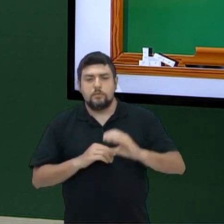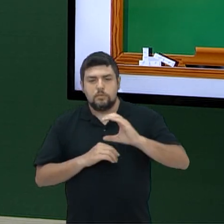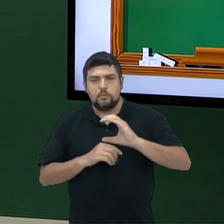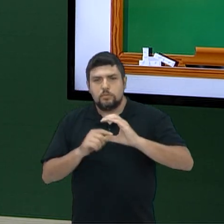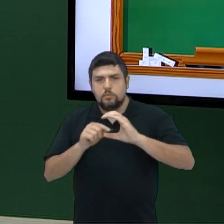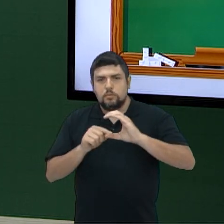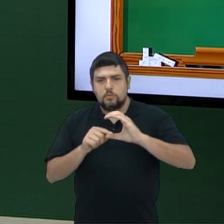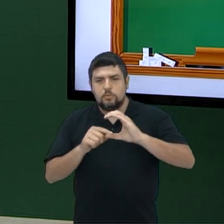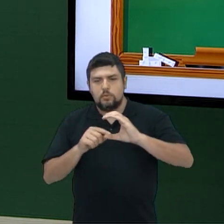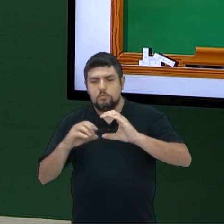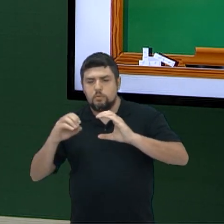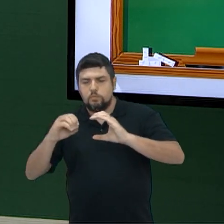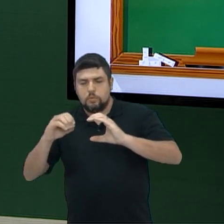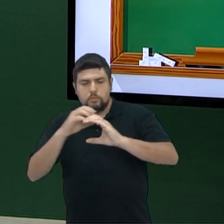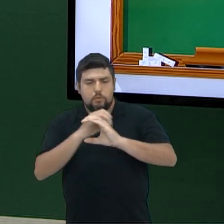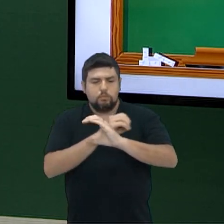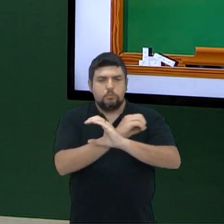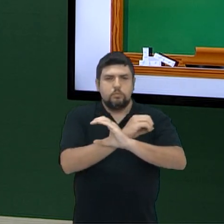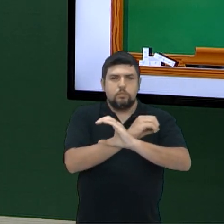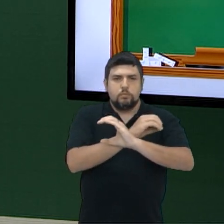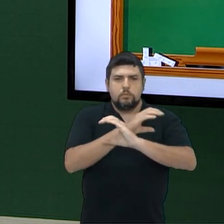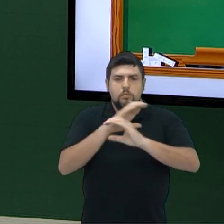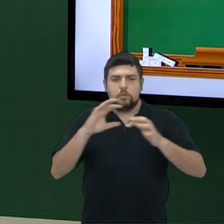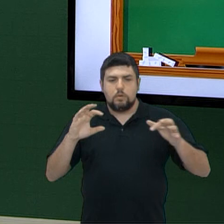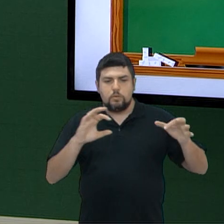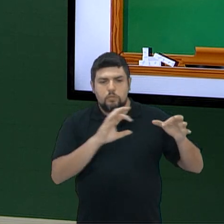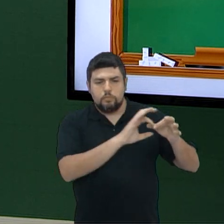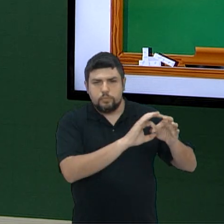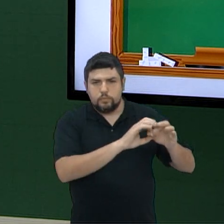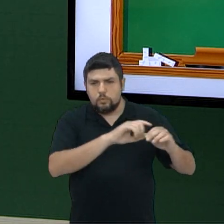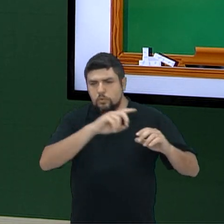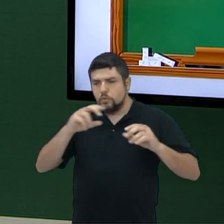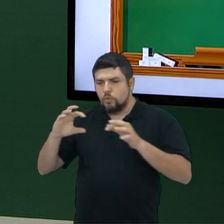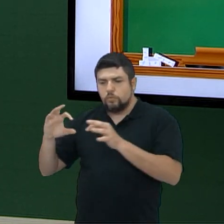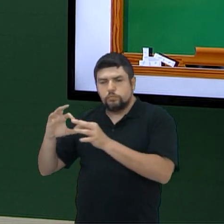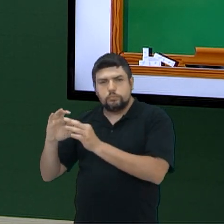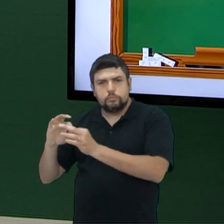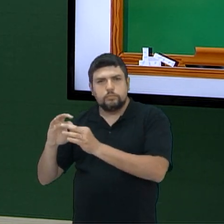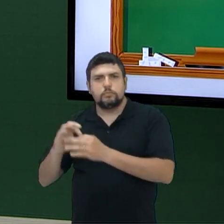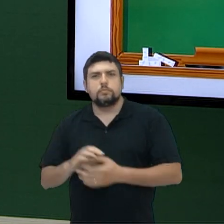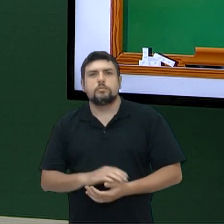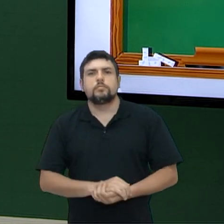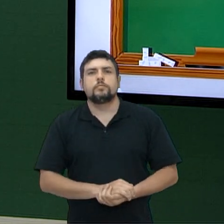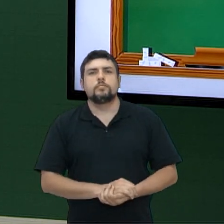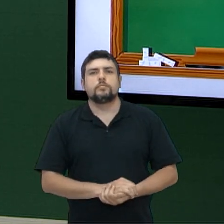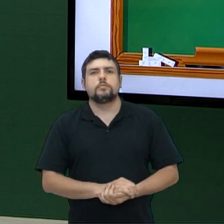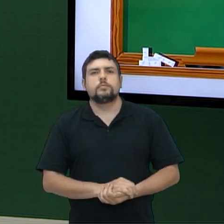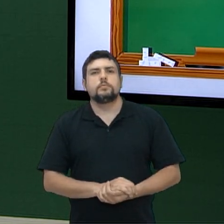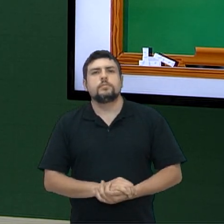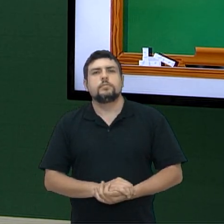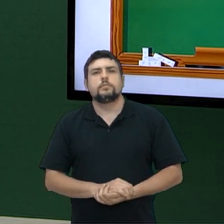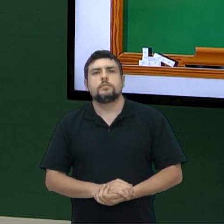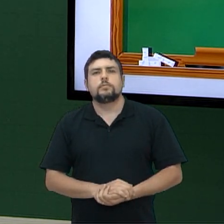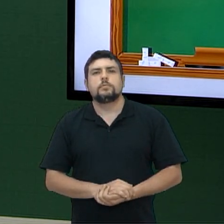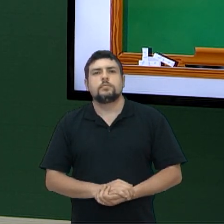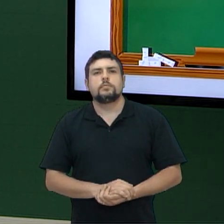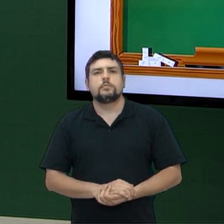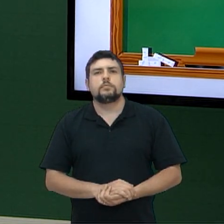cada oxigênio. A fórmula estrutural, ela fica desse jeito